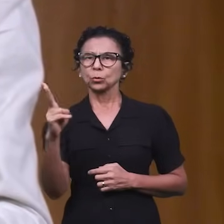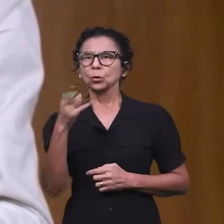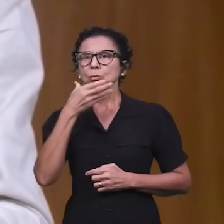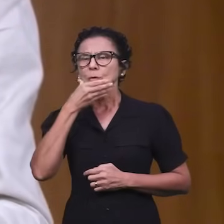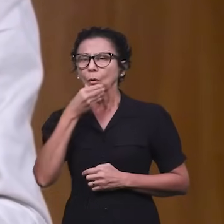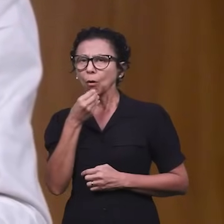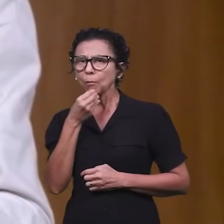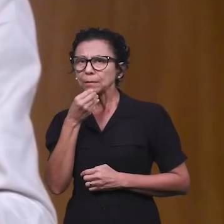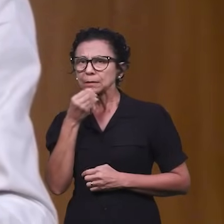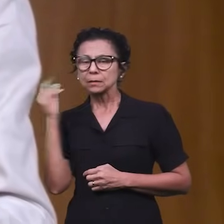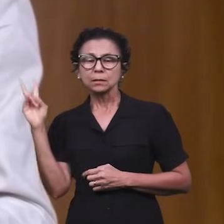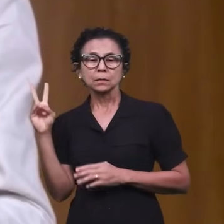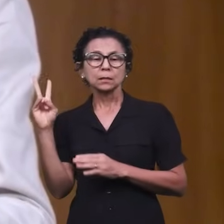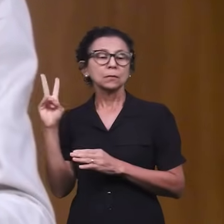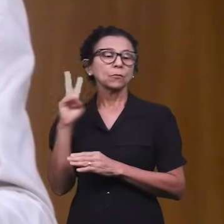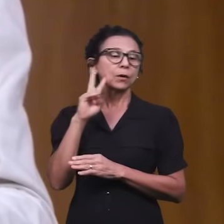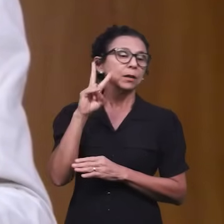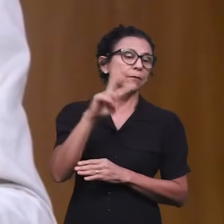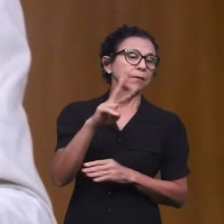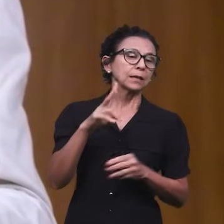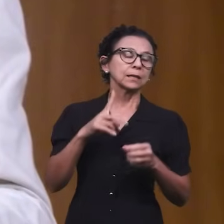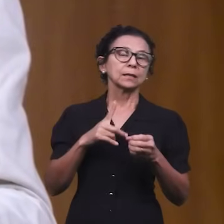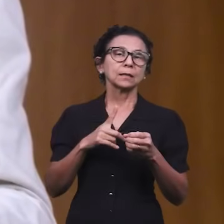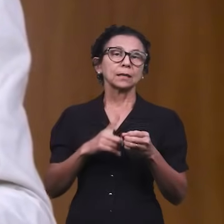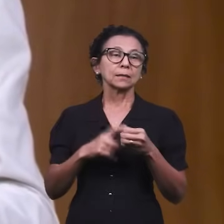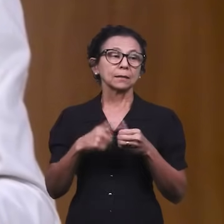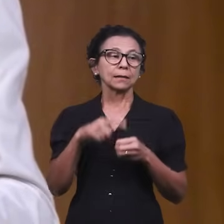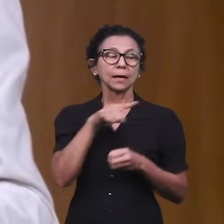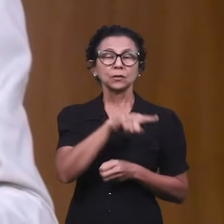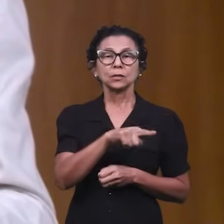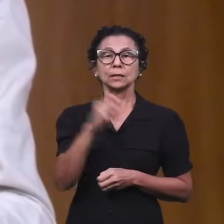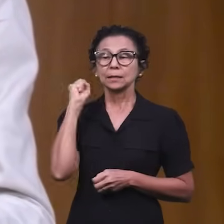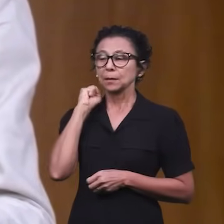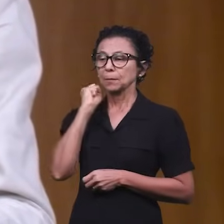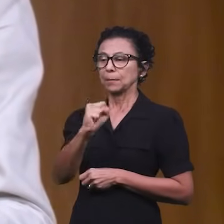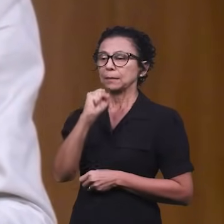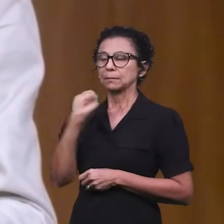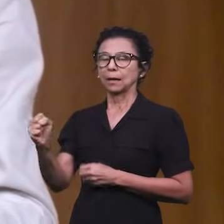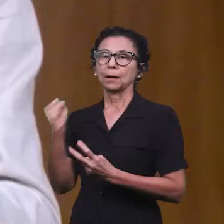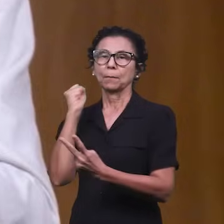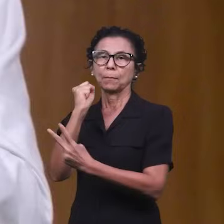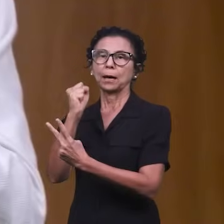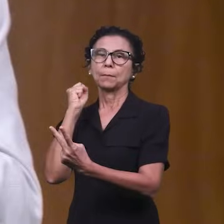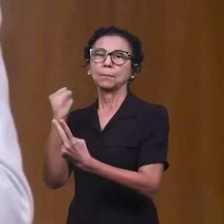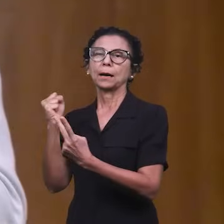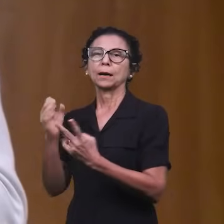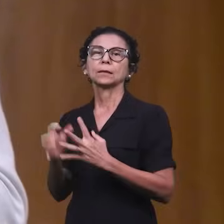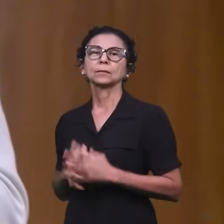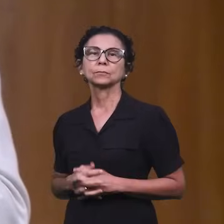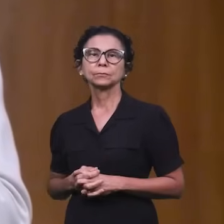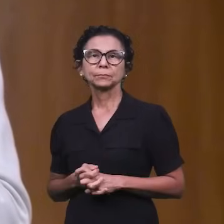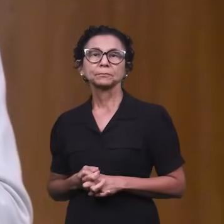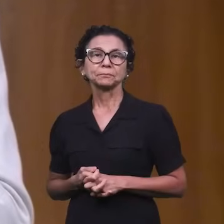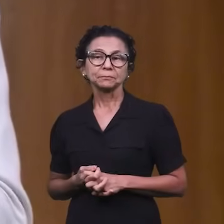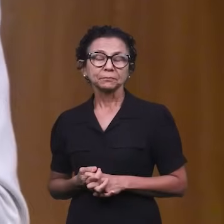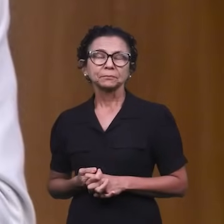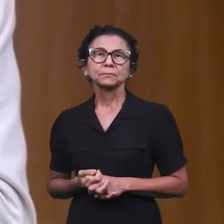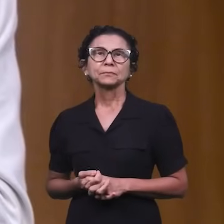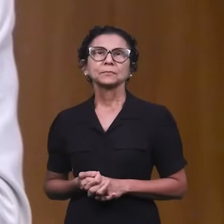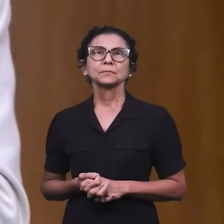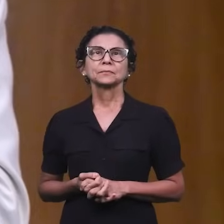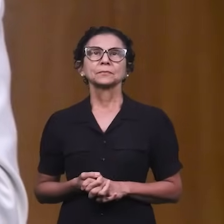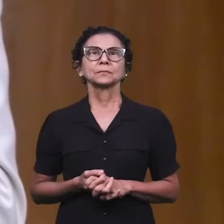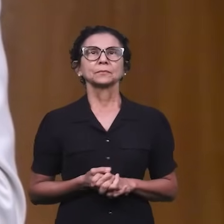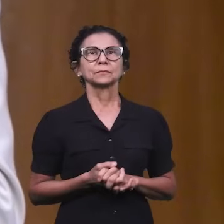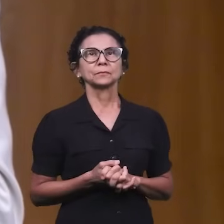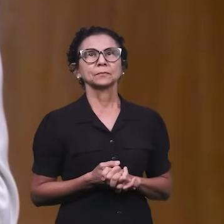estabelecida. Israel ia conquistar Jericó. O juízo ia acontecer. O juízo ia vir. E aí, até o assunto da escola bíblica,